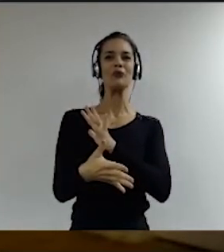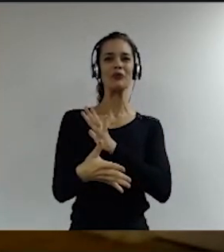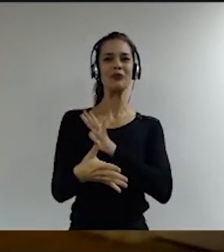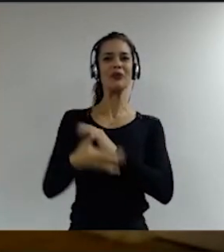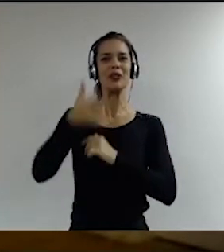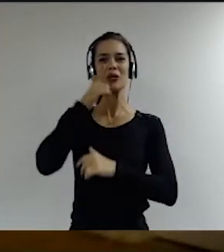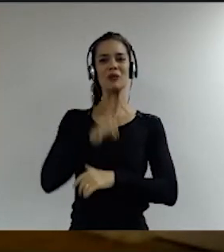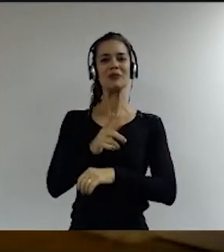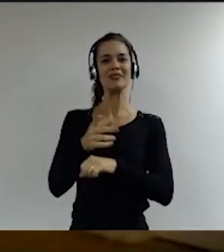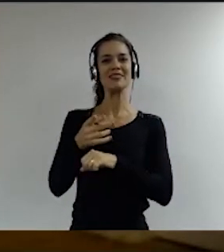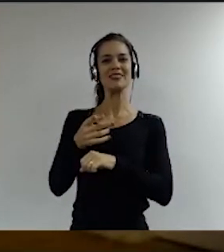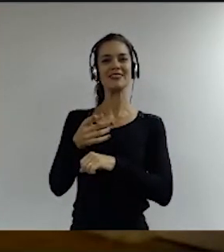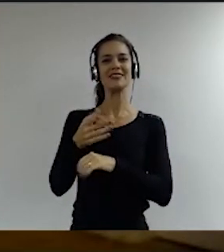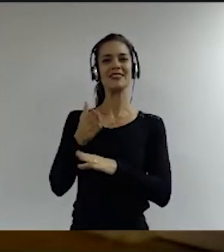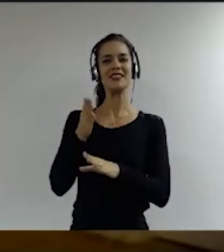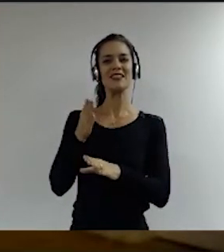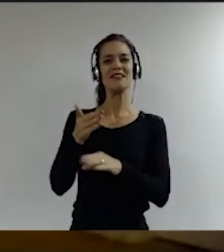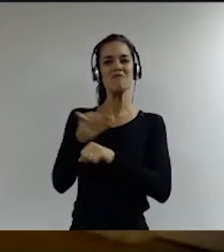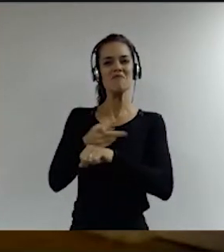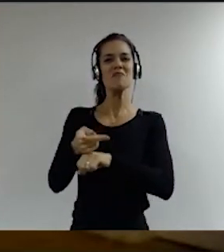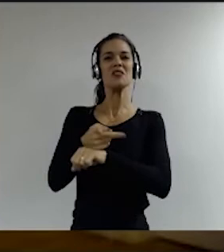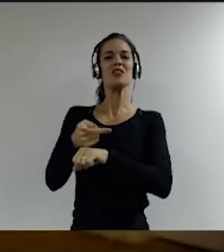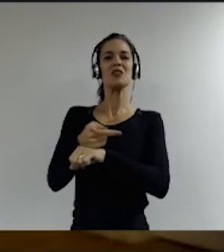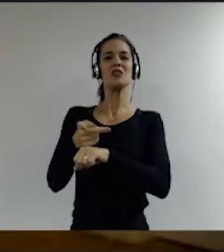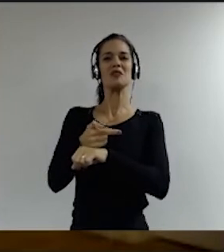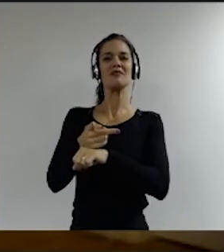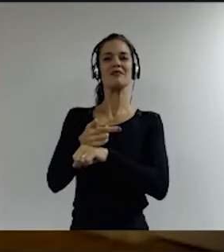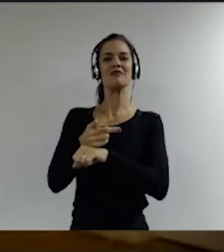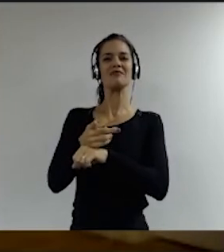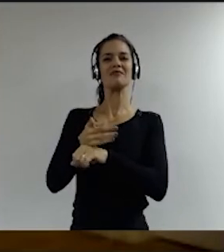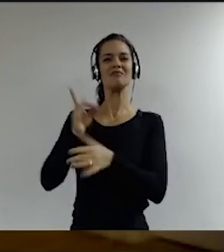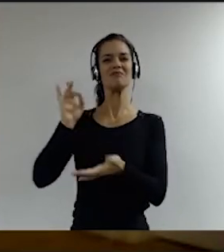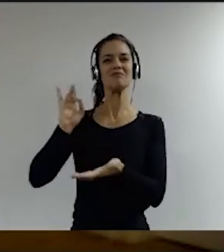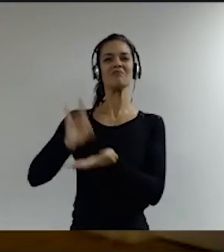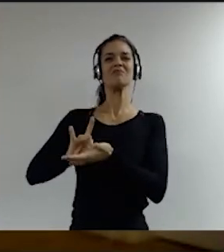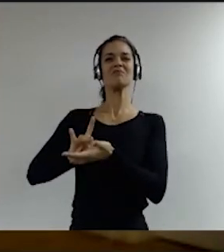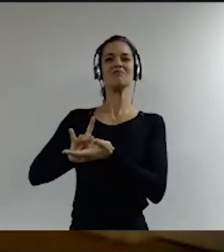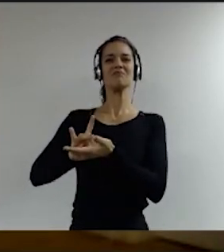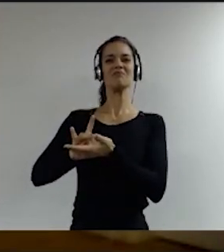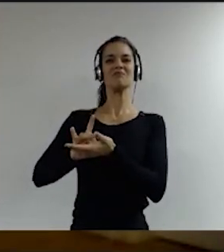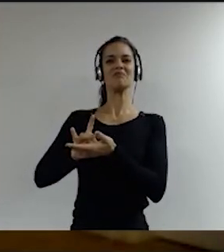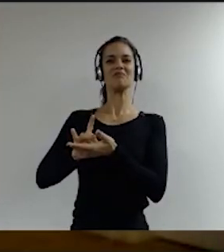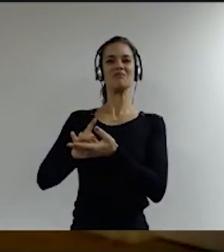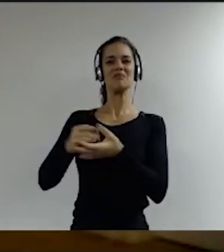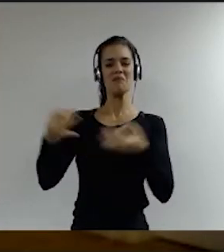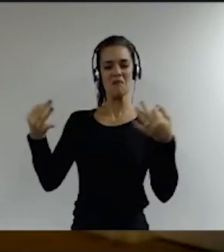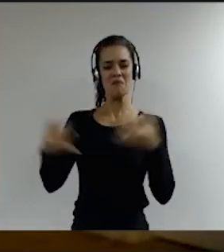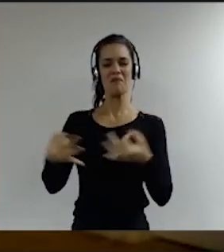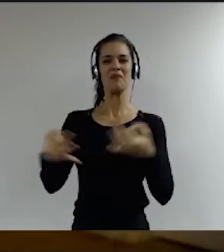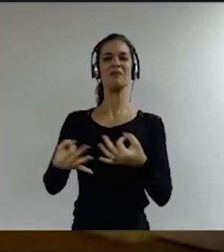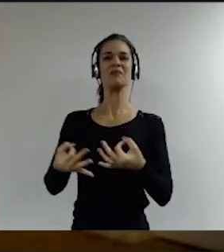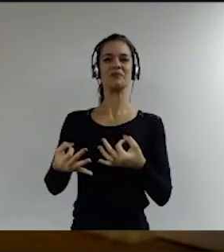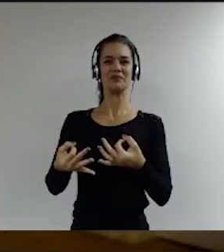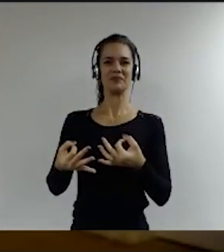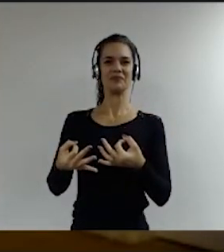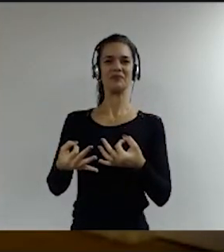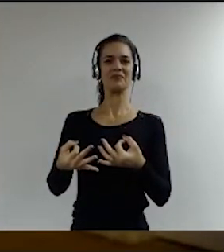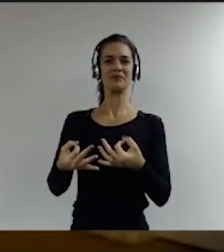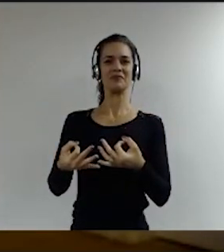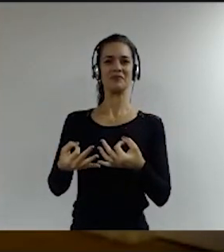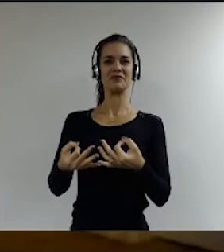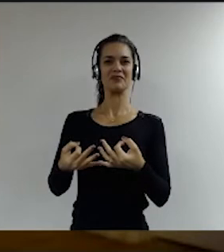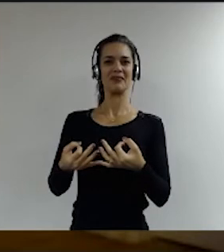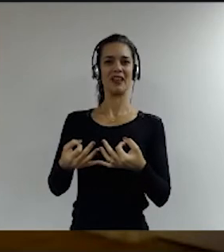possamos buscar, agora sim, essa eficácia, essa mescla que pode dar maior eficácia, já que deu